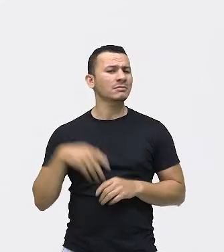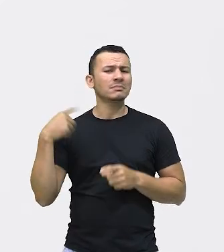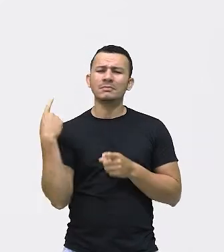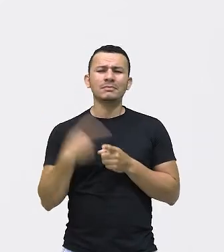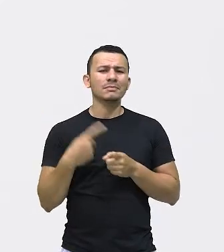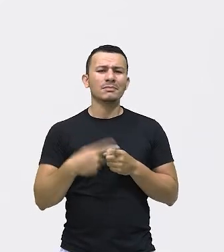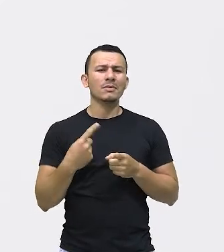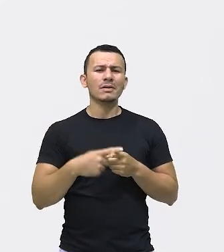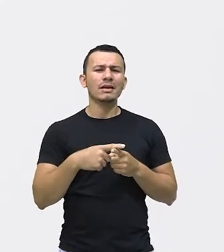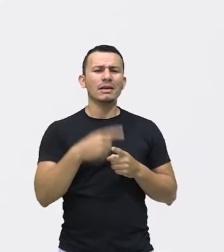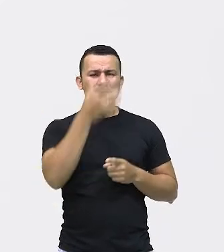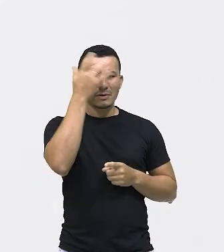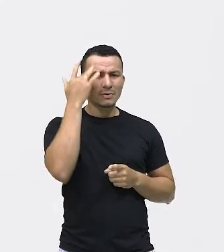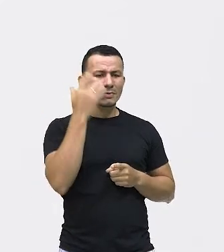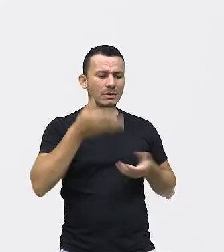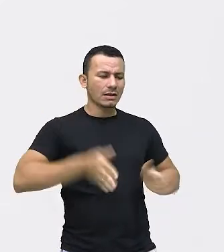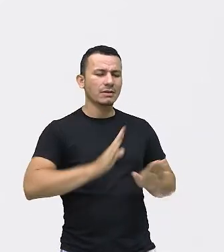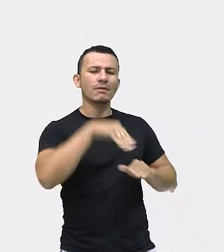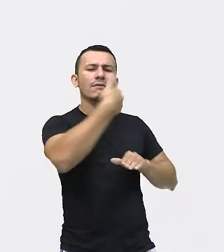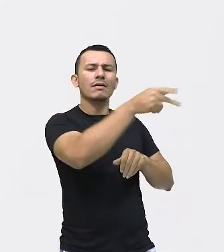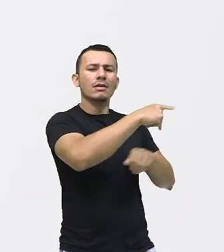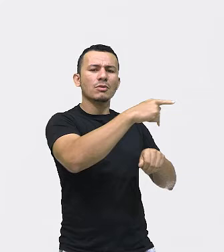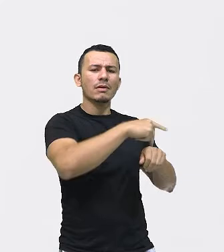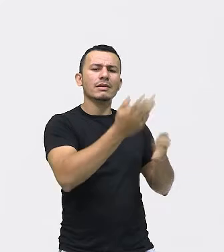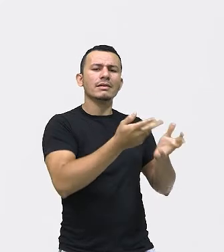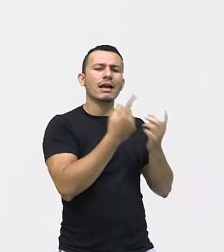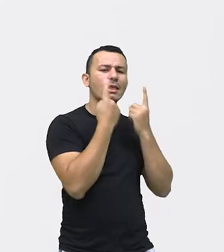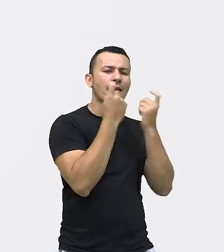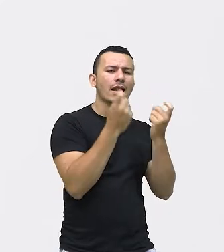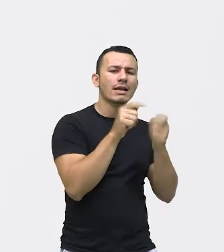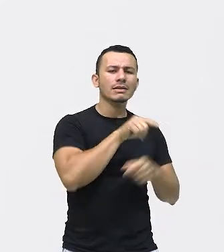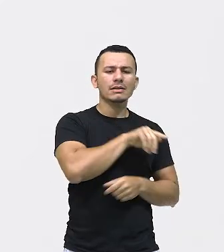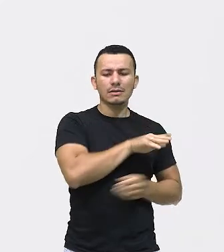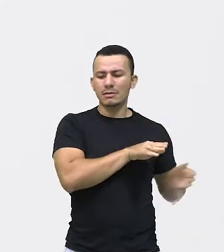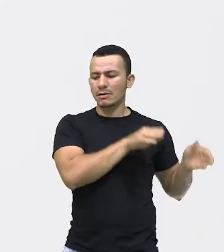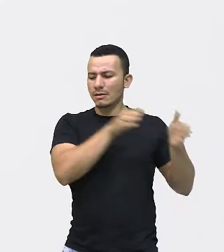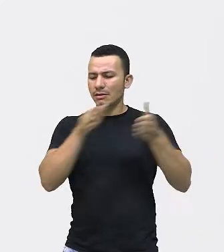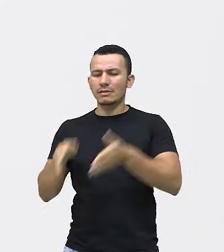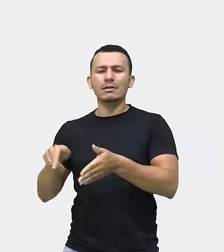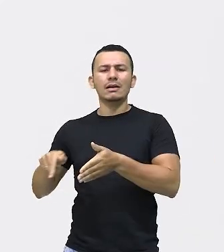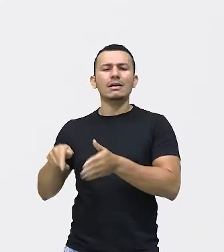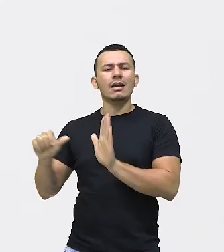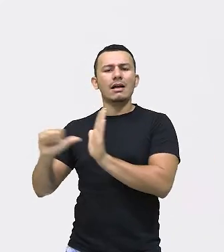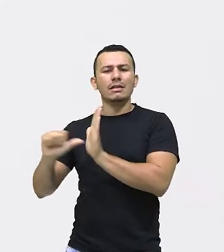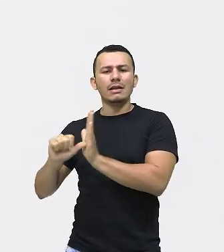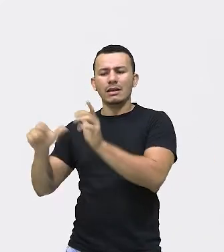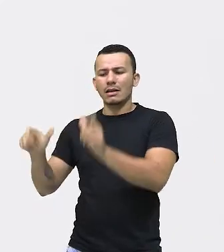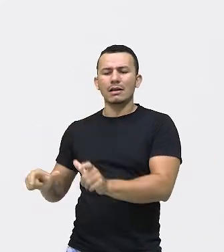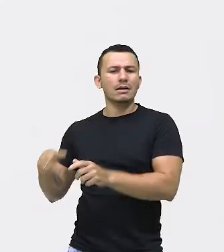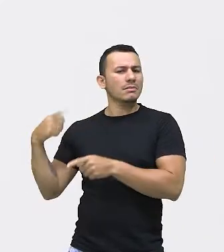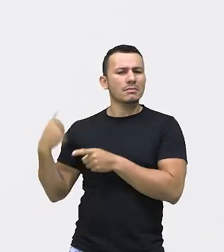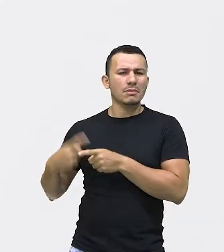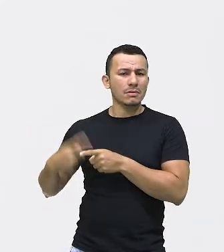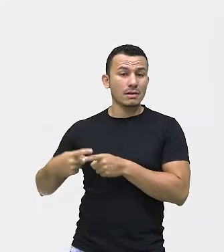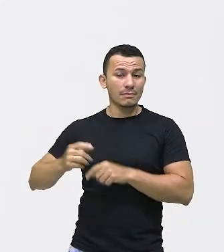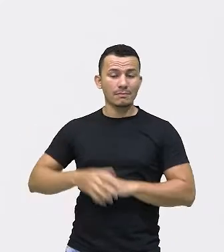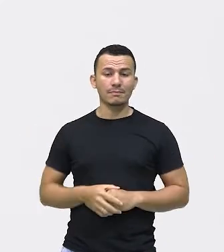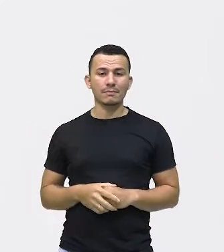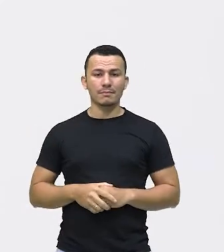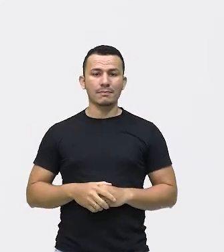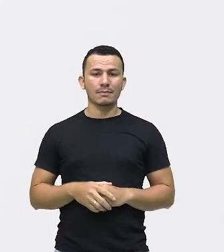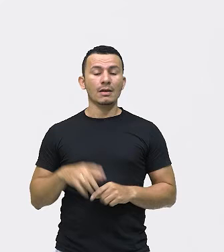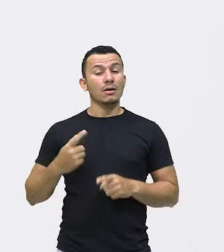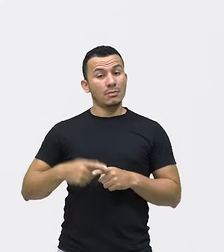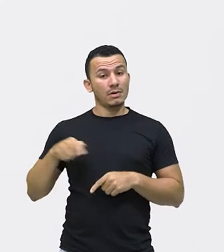esses estrangeiros tinham tanto interesse em ir para Atenas? Lembrando que outra cidade importante, né, outra